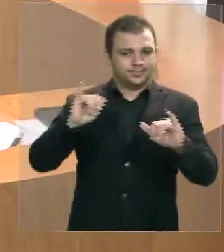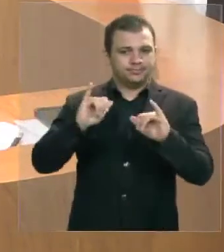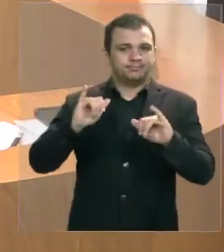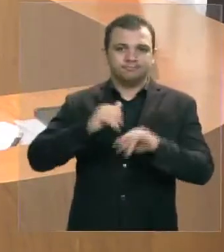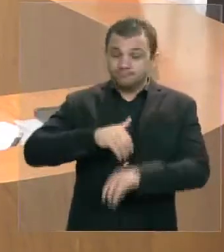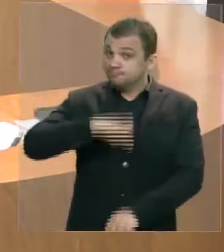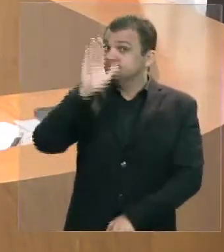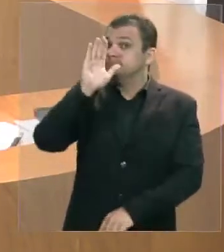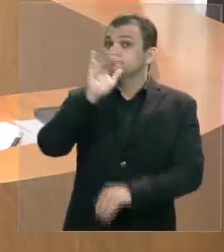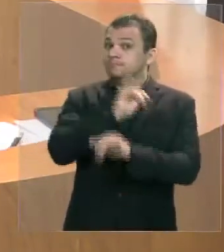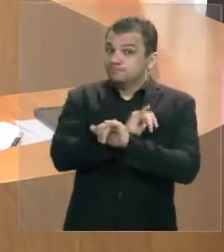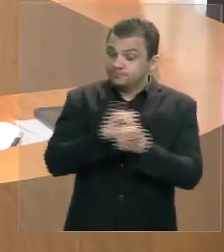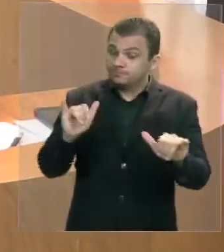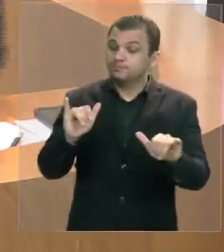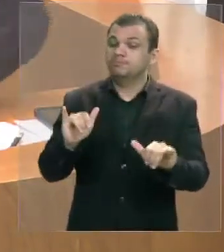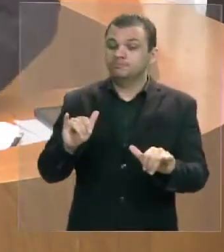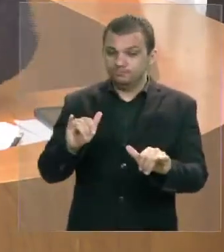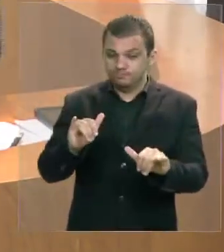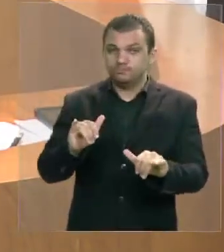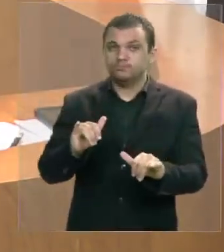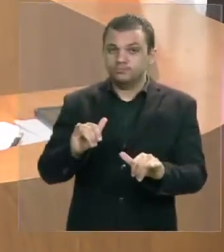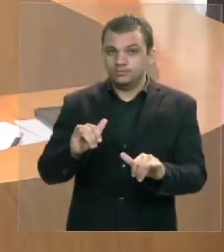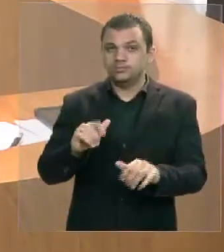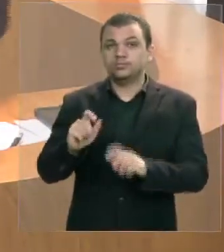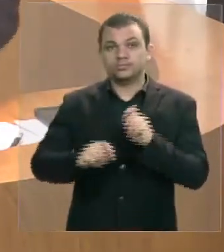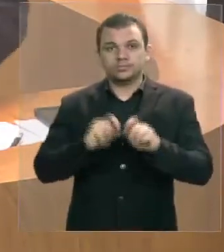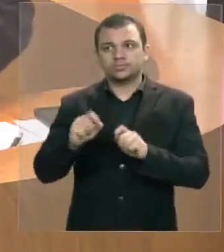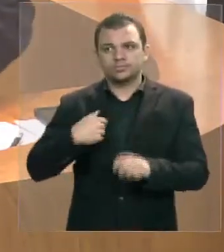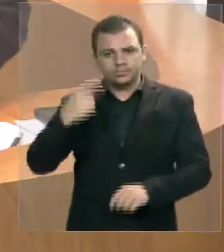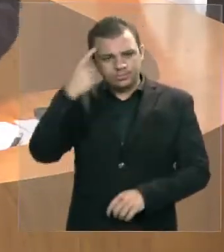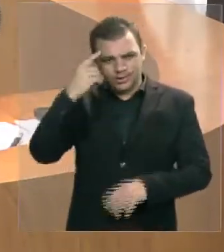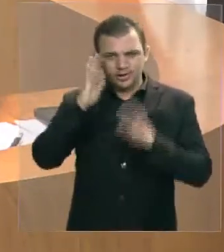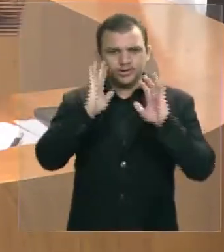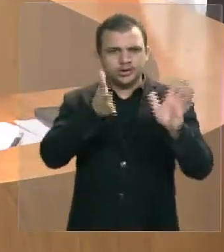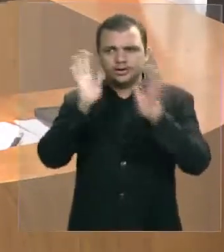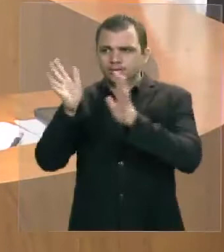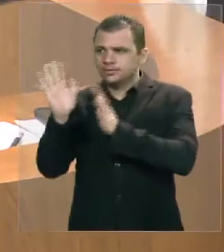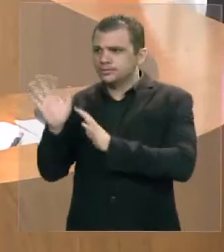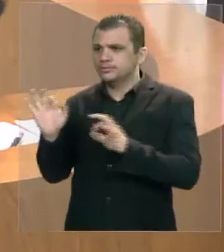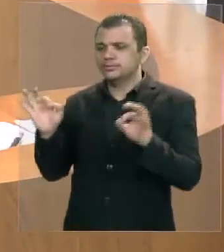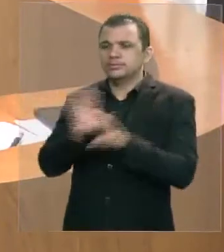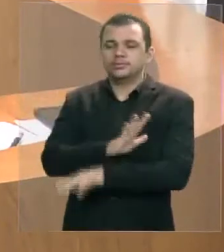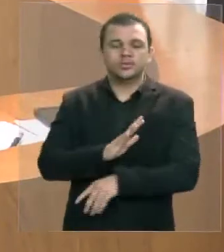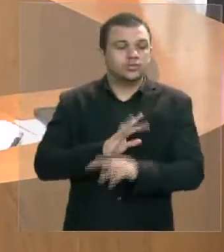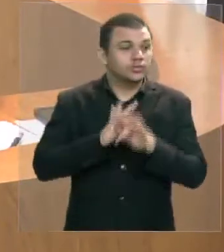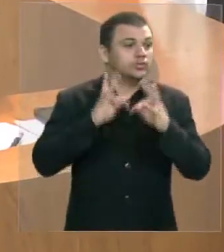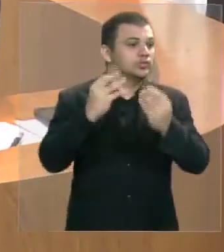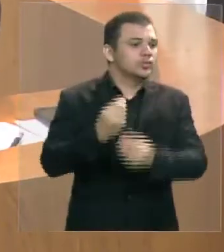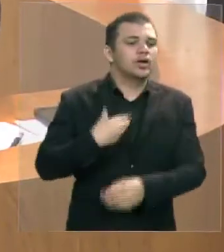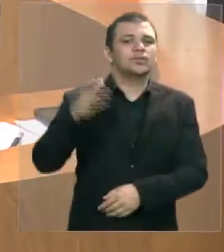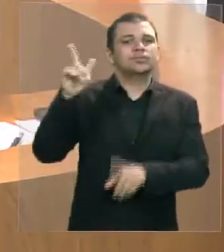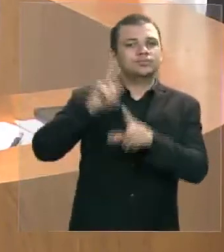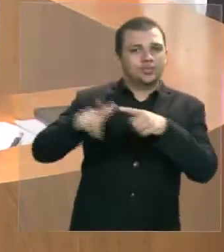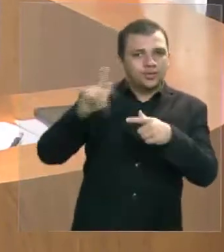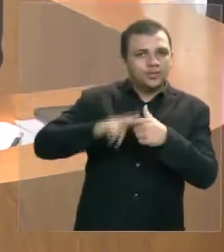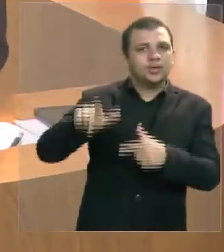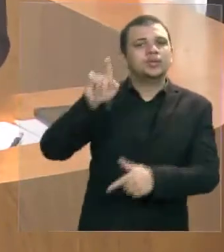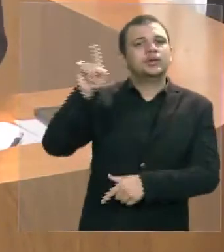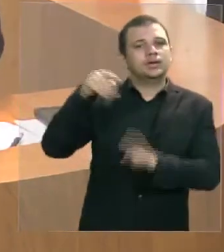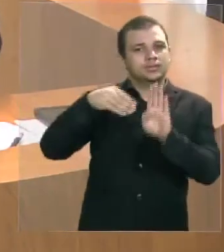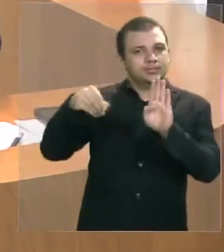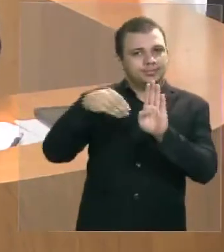Ainda vem uma bomba maior. Depois que eu já pensei que já tinha visto tudo. Esse atentado lá em Barreirinhas,